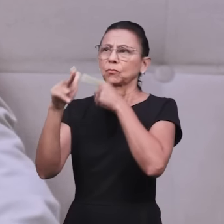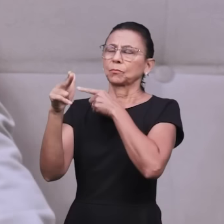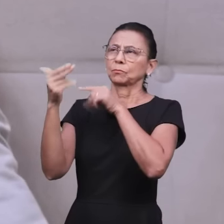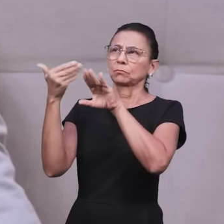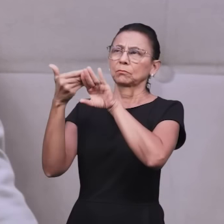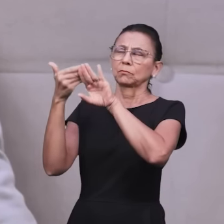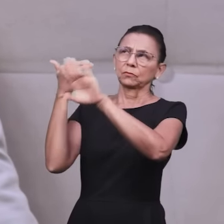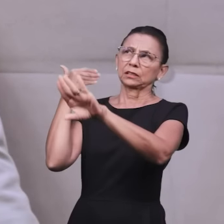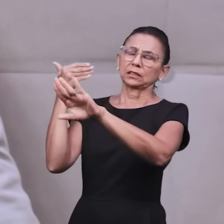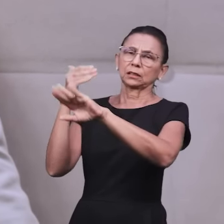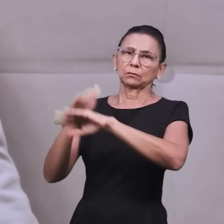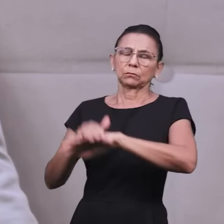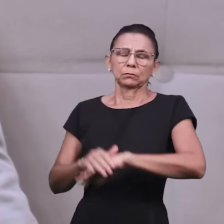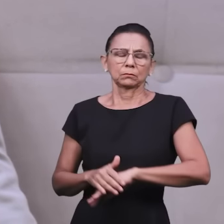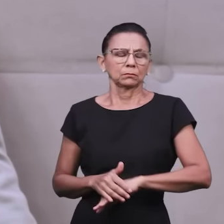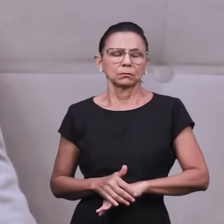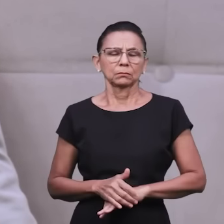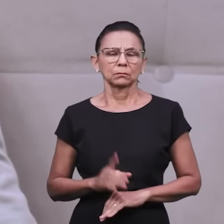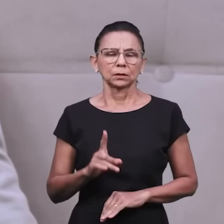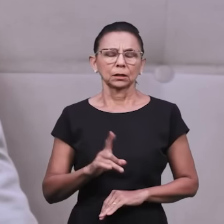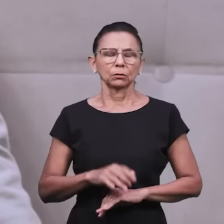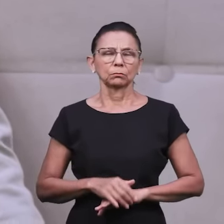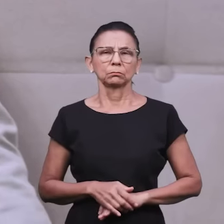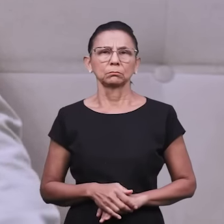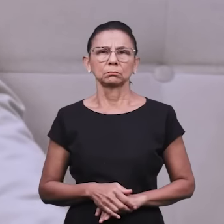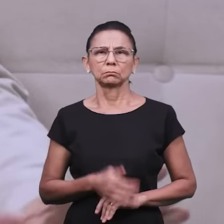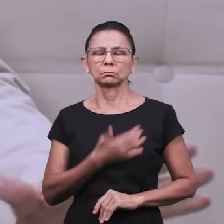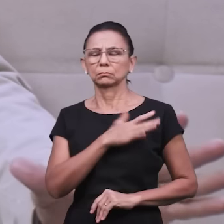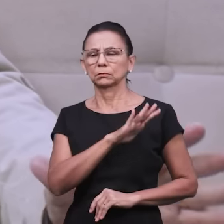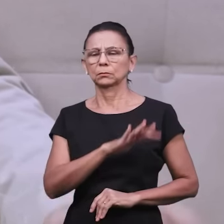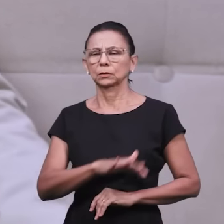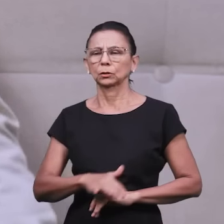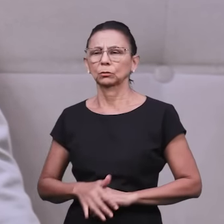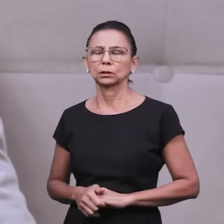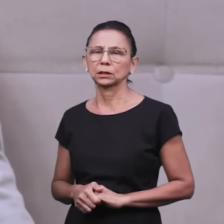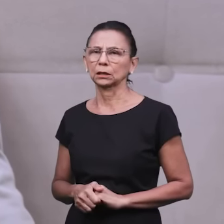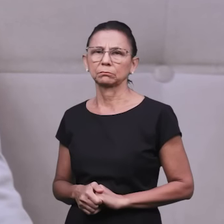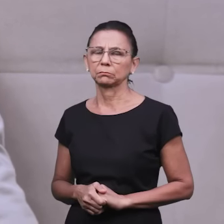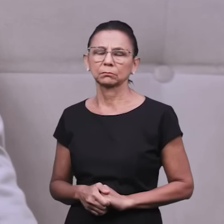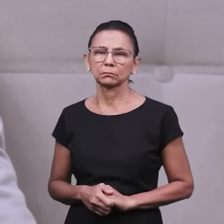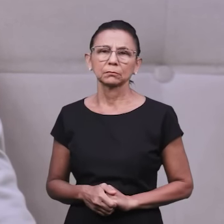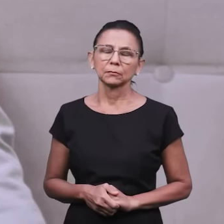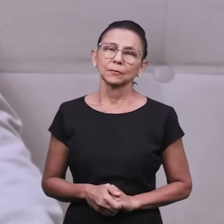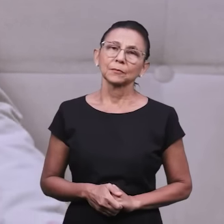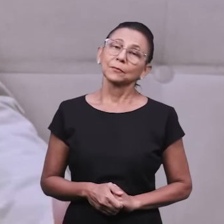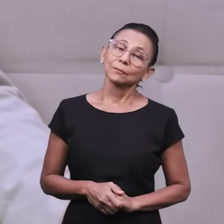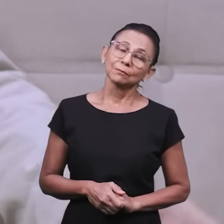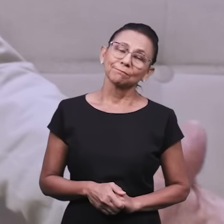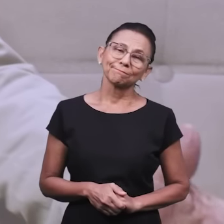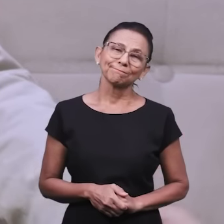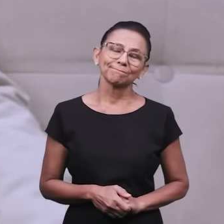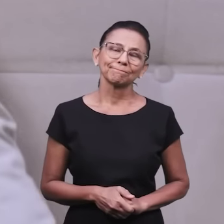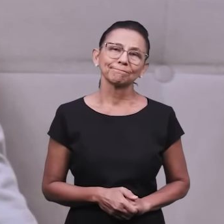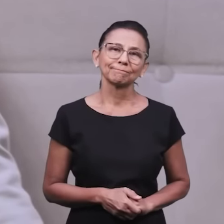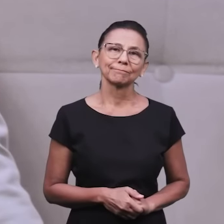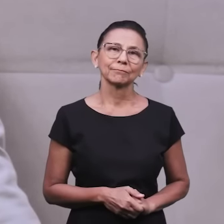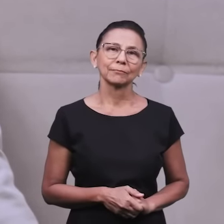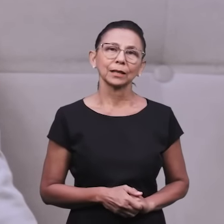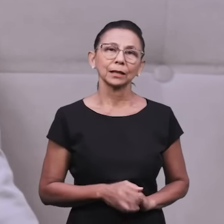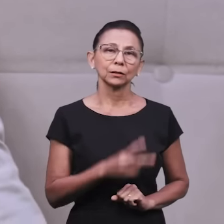afastamos porque ele não nos atendeu, não agradou completamente a nossa vontade. Isso é uma